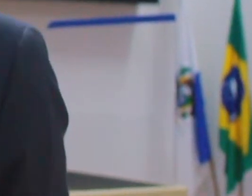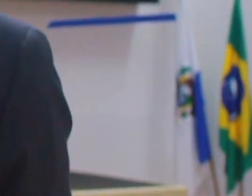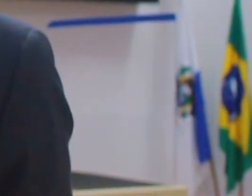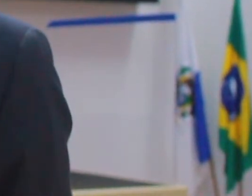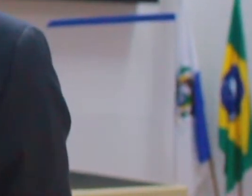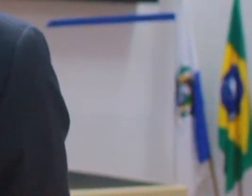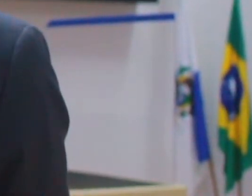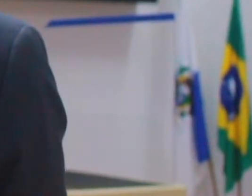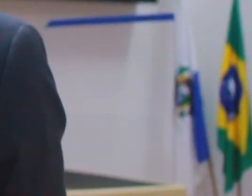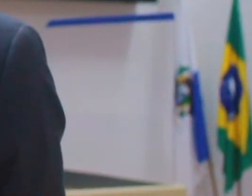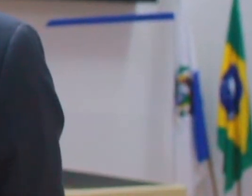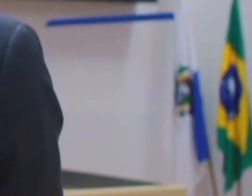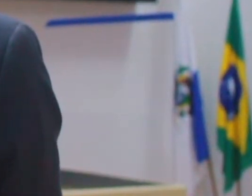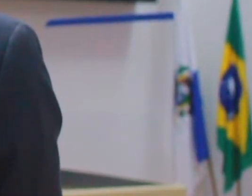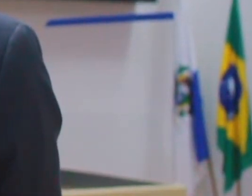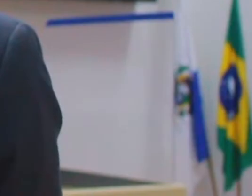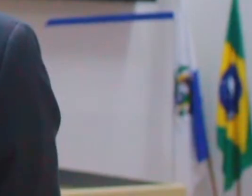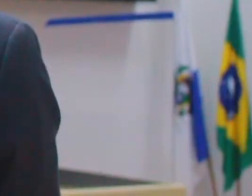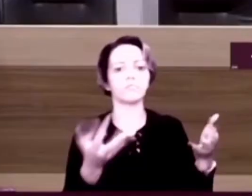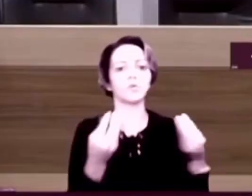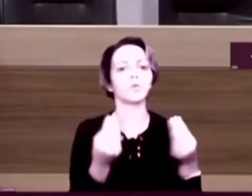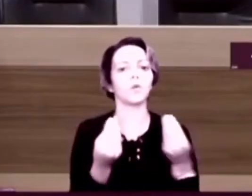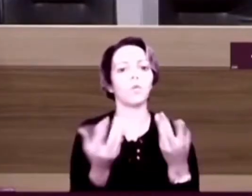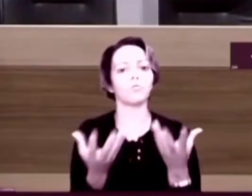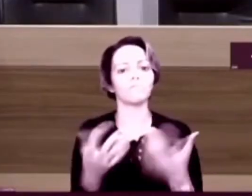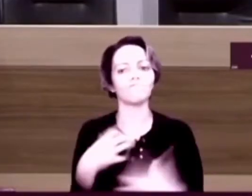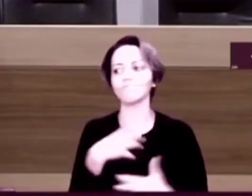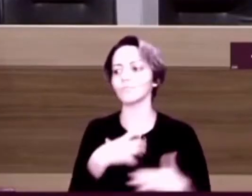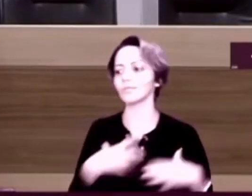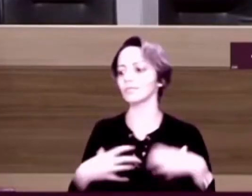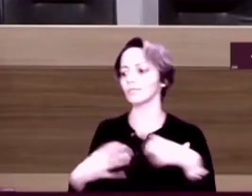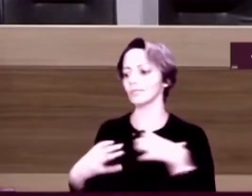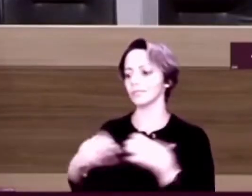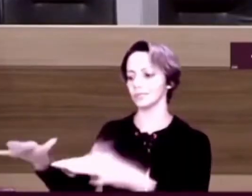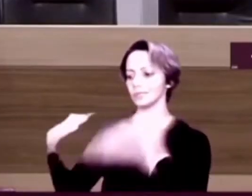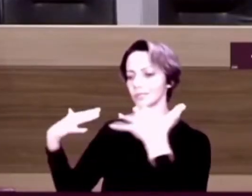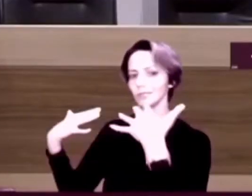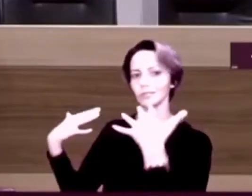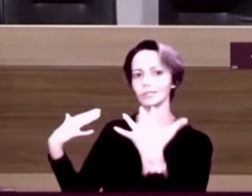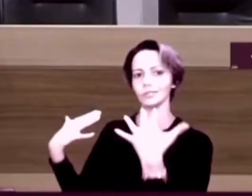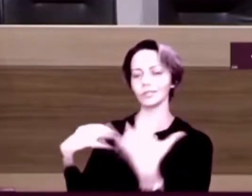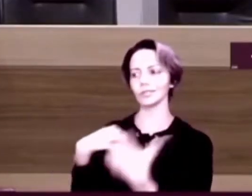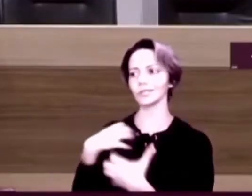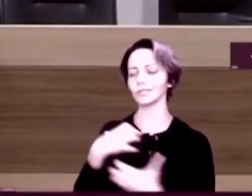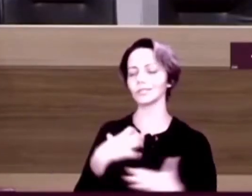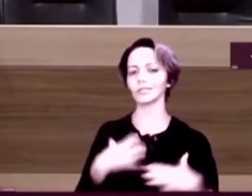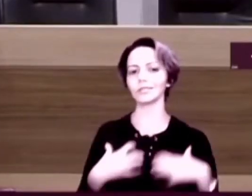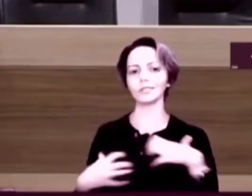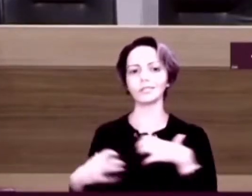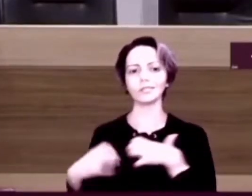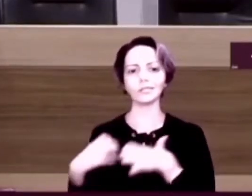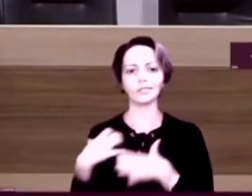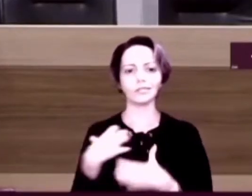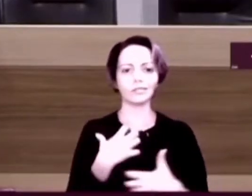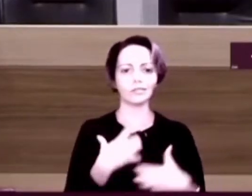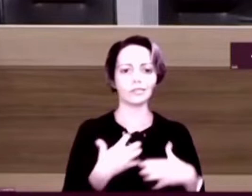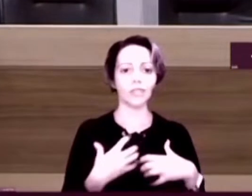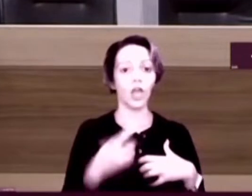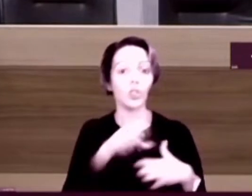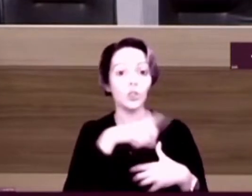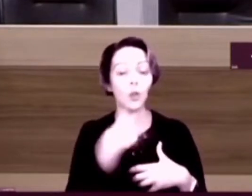bonito e bastante Pacífico que é o nosso desejo objetivo de discutir o assunto com a sociedade é de